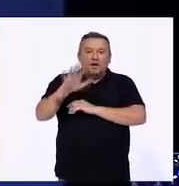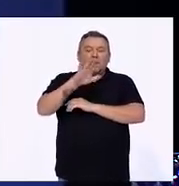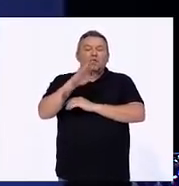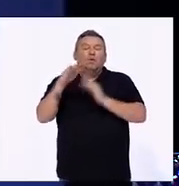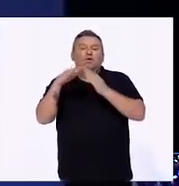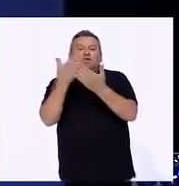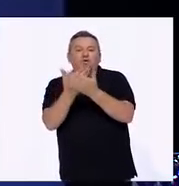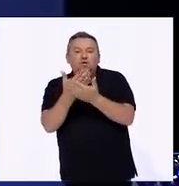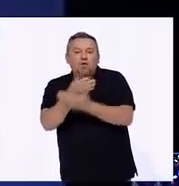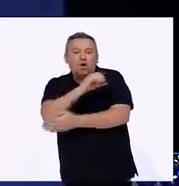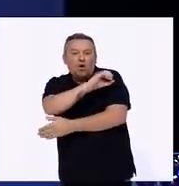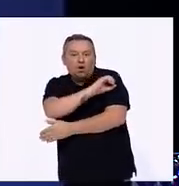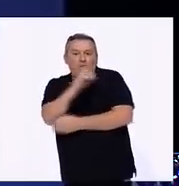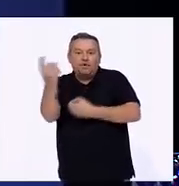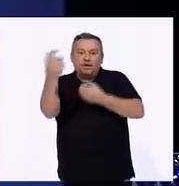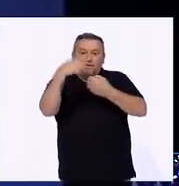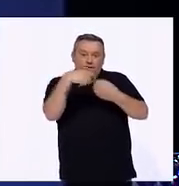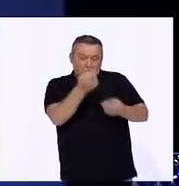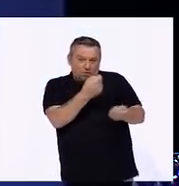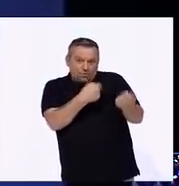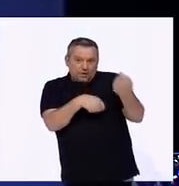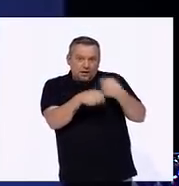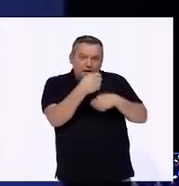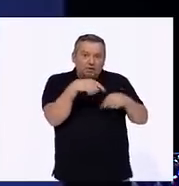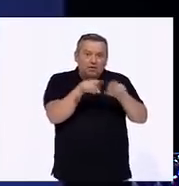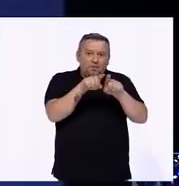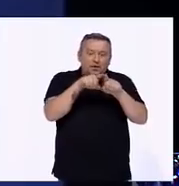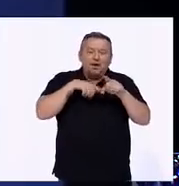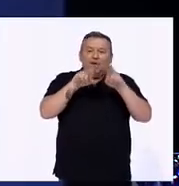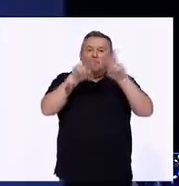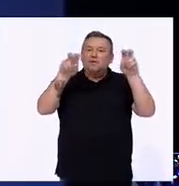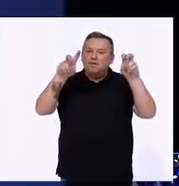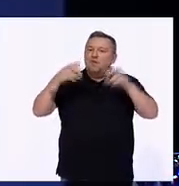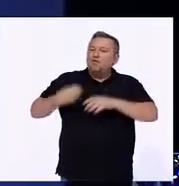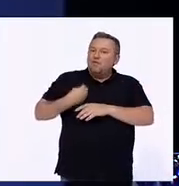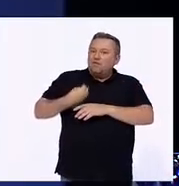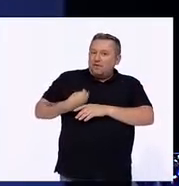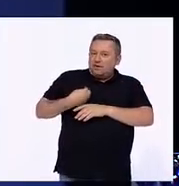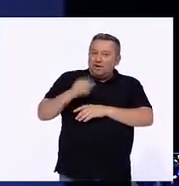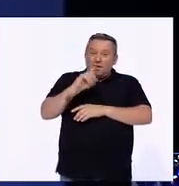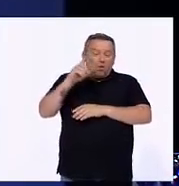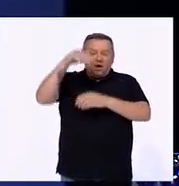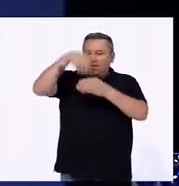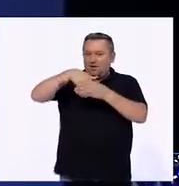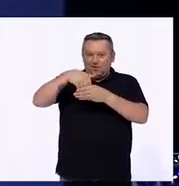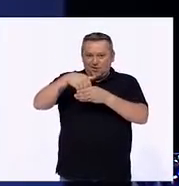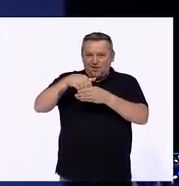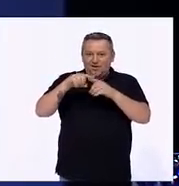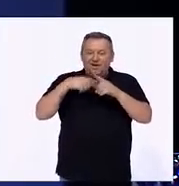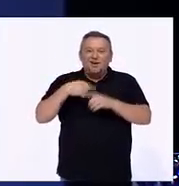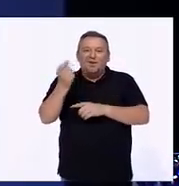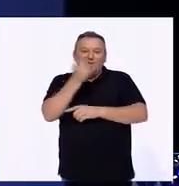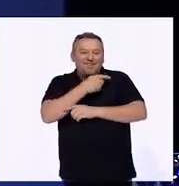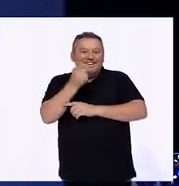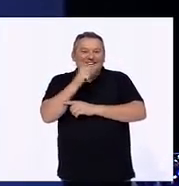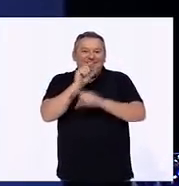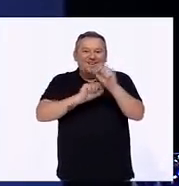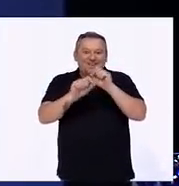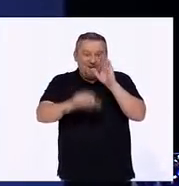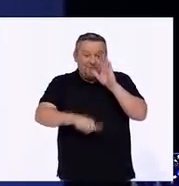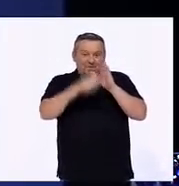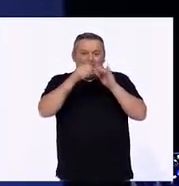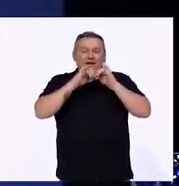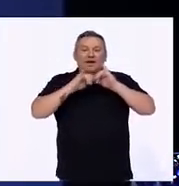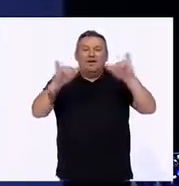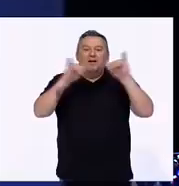integral, para que retornem ao mercado de trabalho. Então, esse tema, para mim, é um tema de vida, não é um tema eleitoral. Eu até acho engraçado que, na minha primeira